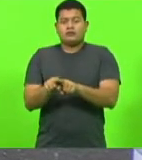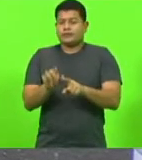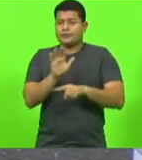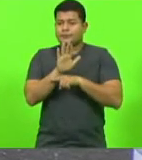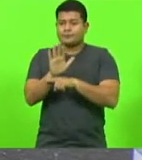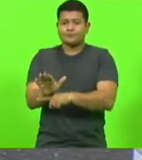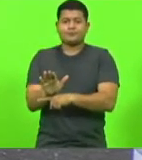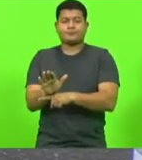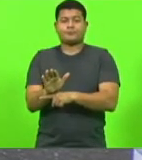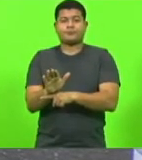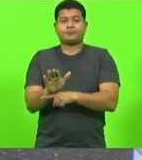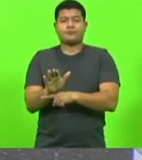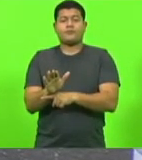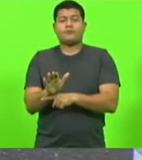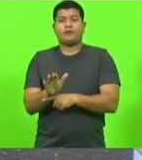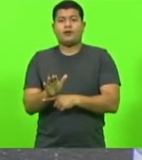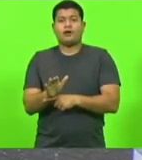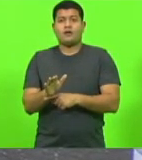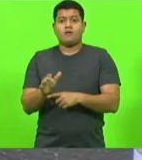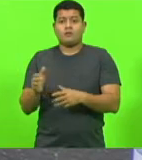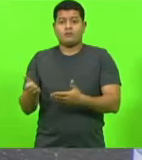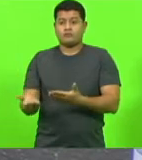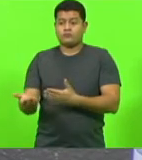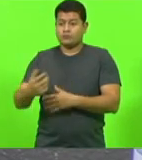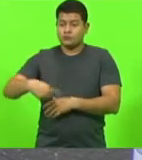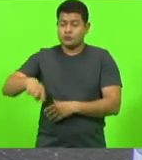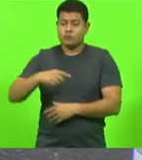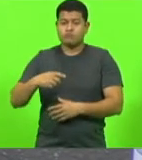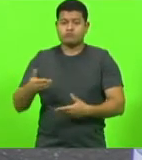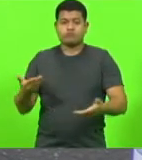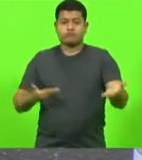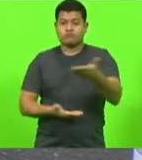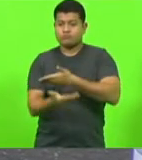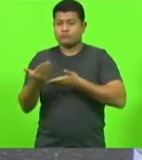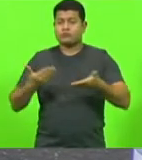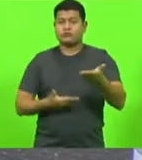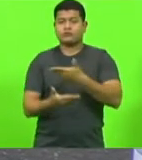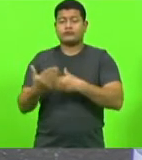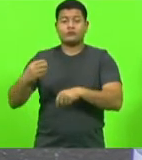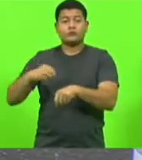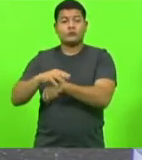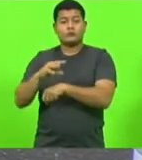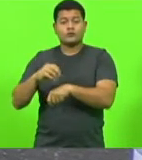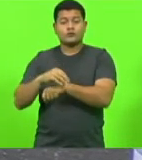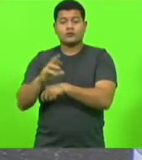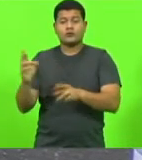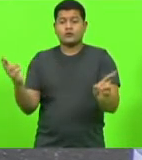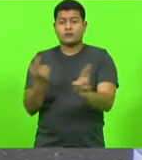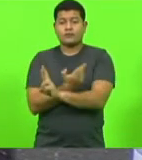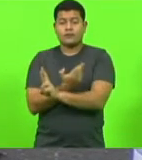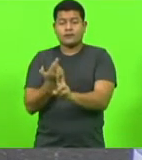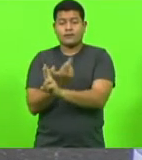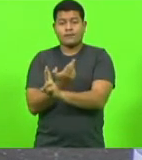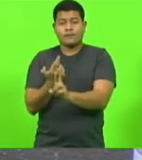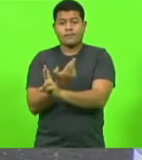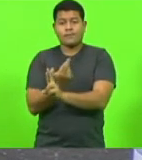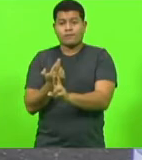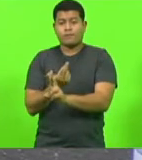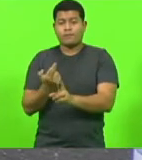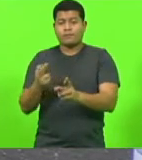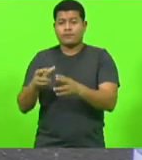nessa construção de ouvida da sociedade, as suas sugestões em relação à grande